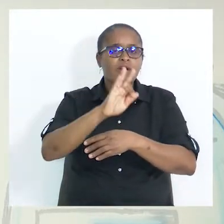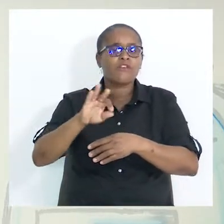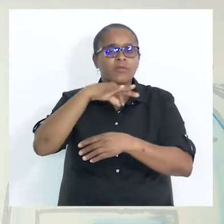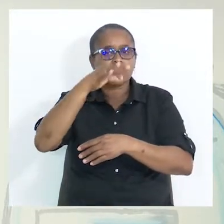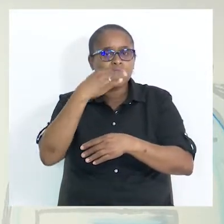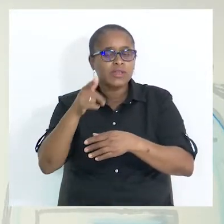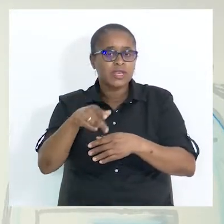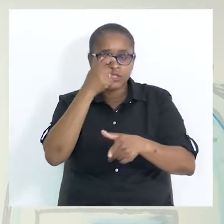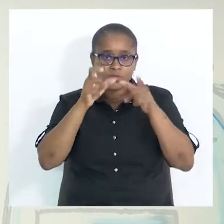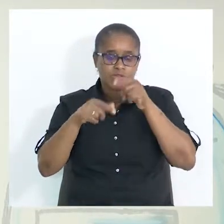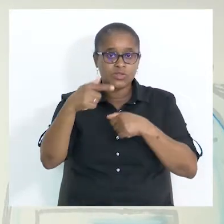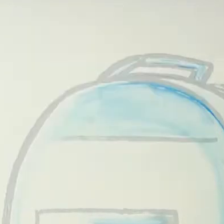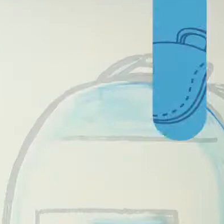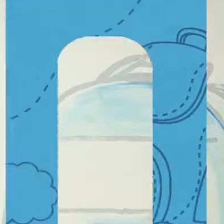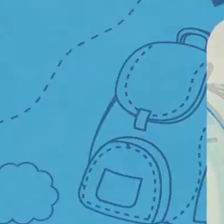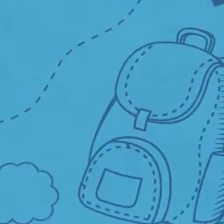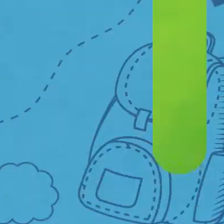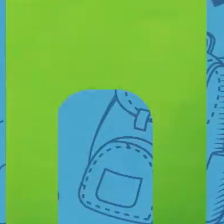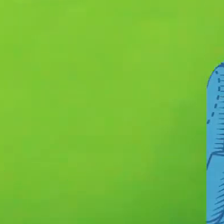forma de falar dessas pessoas que estão lá.